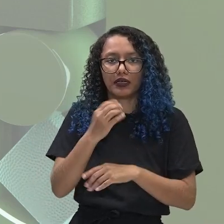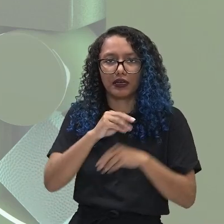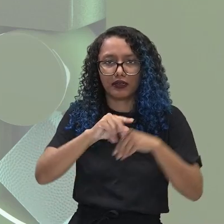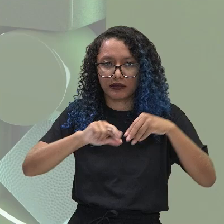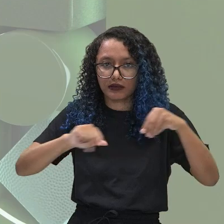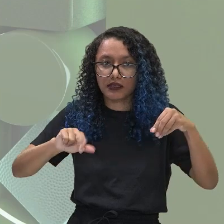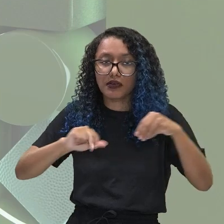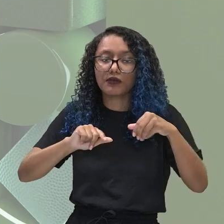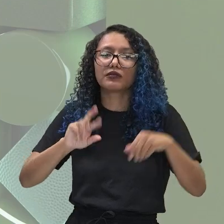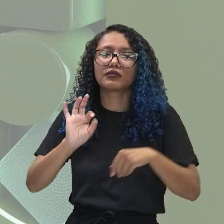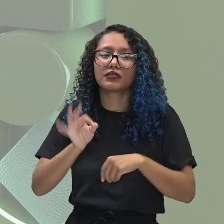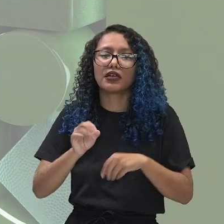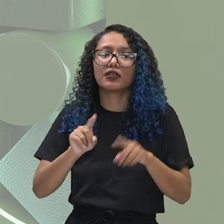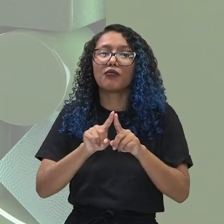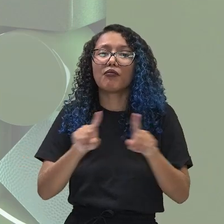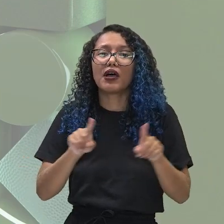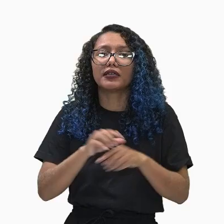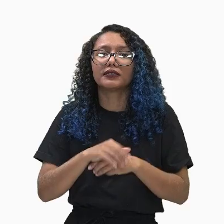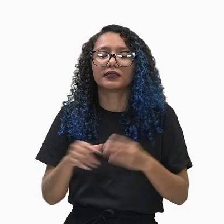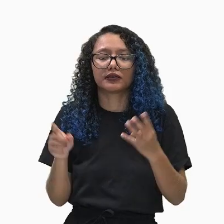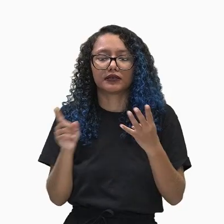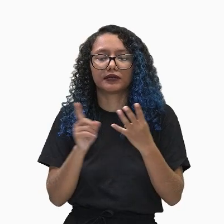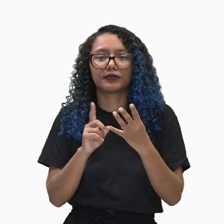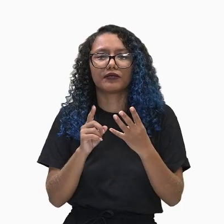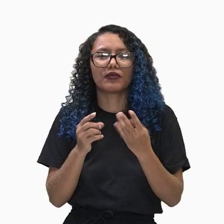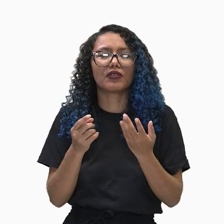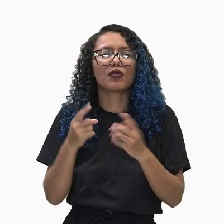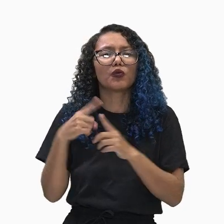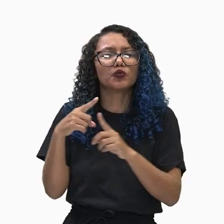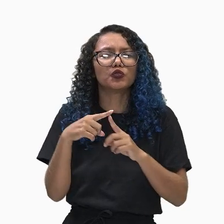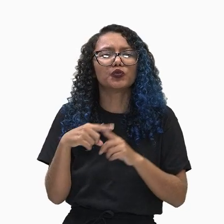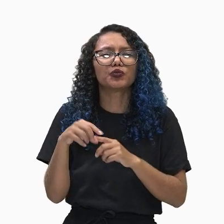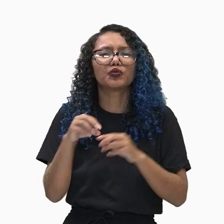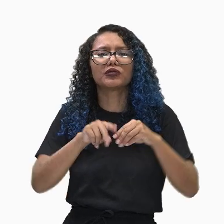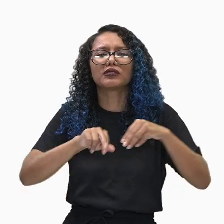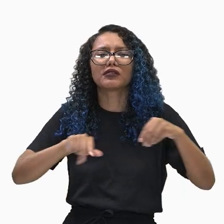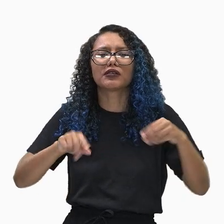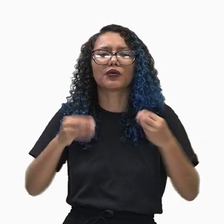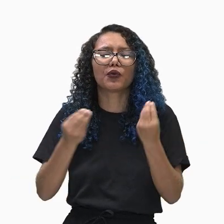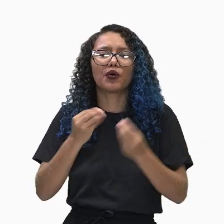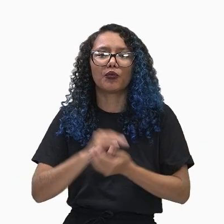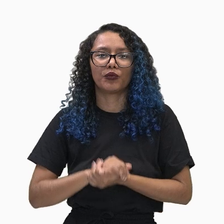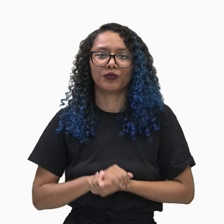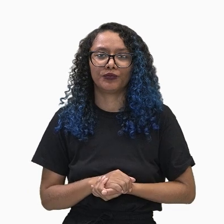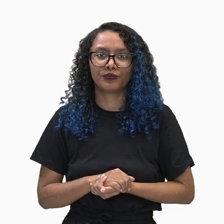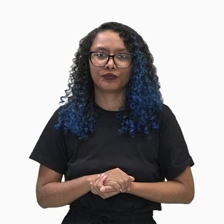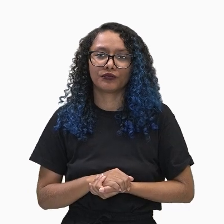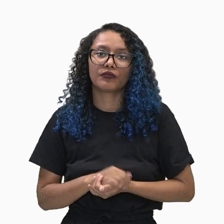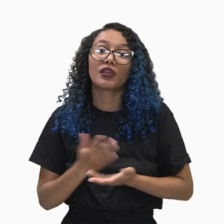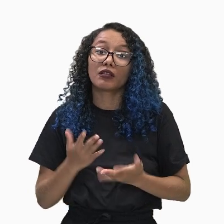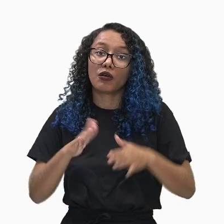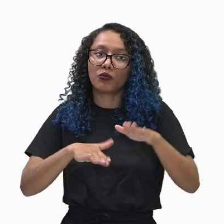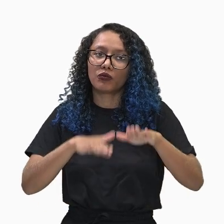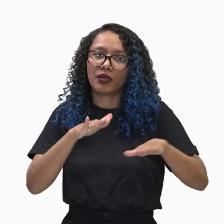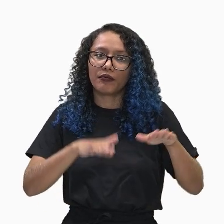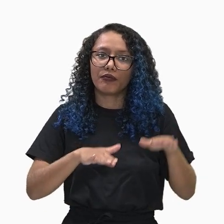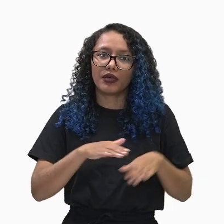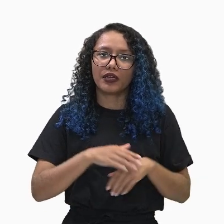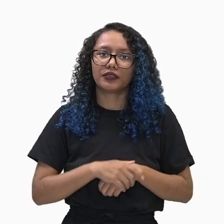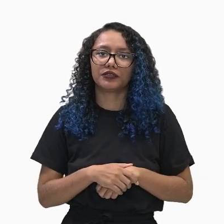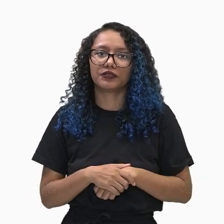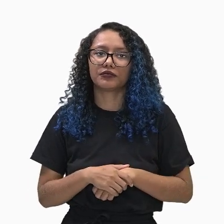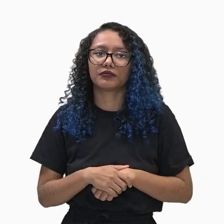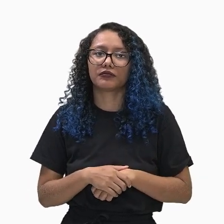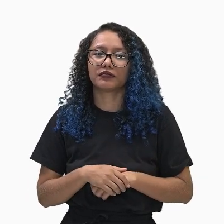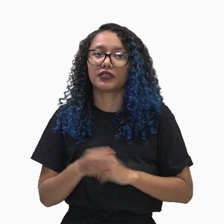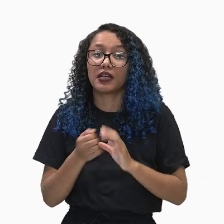aí a classificação dos sais? Os sais são classificados de acordo com o caráter